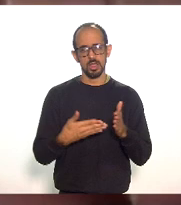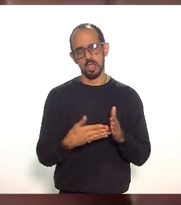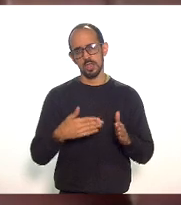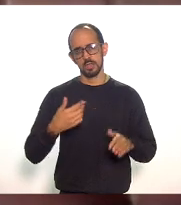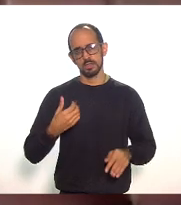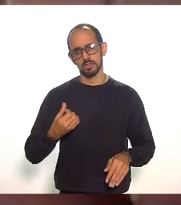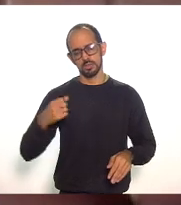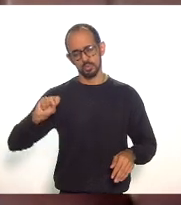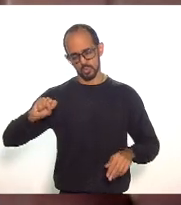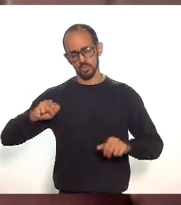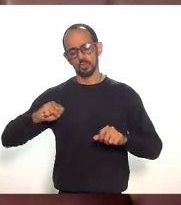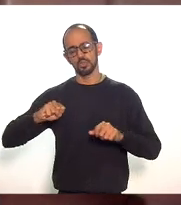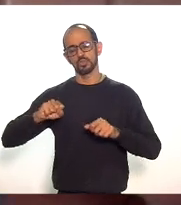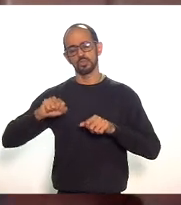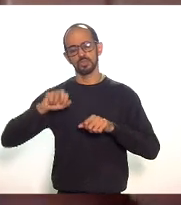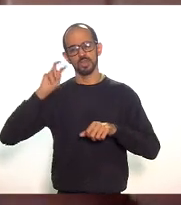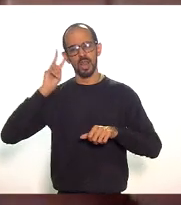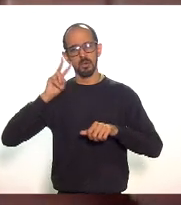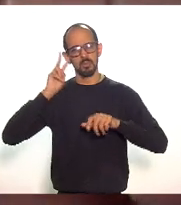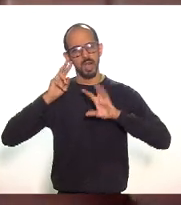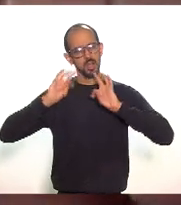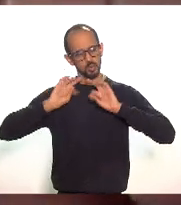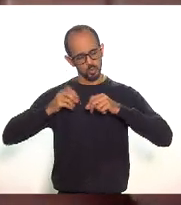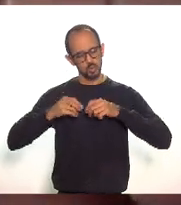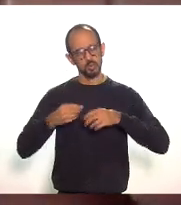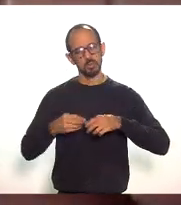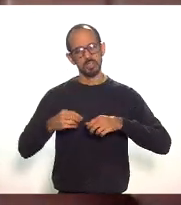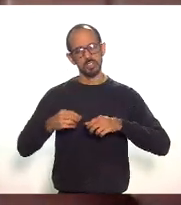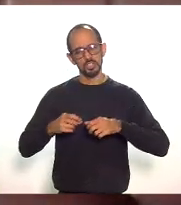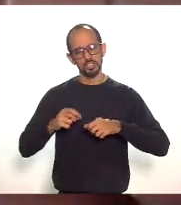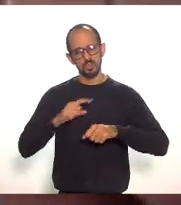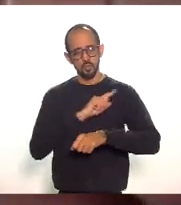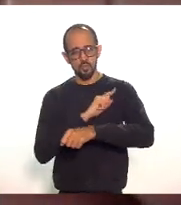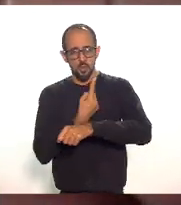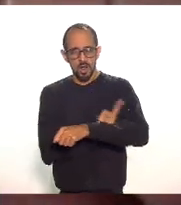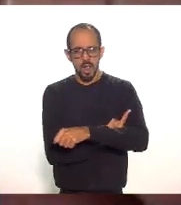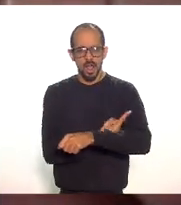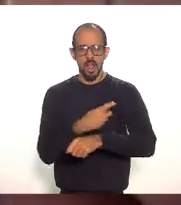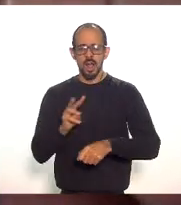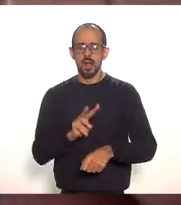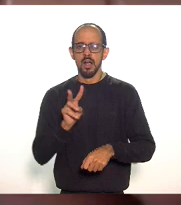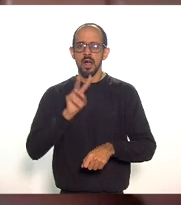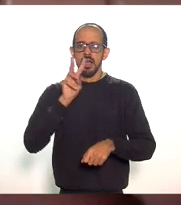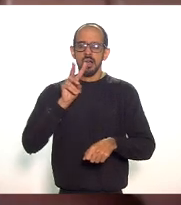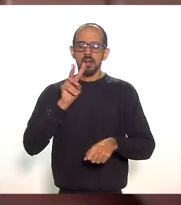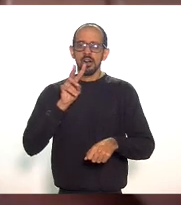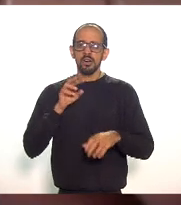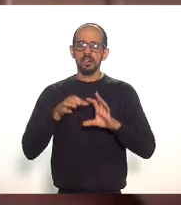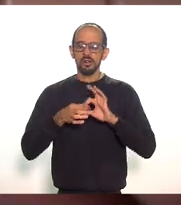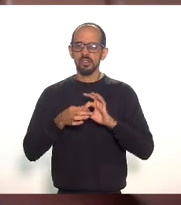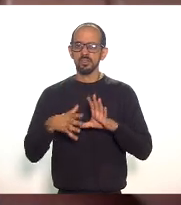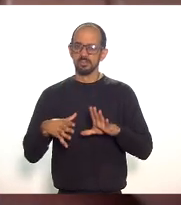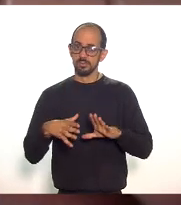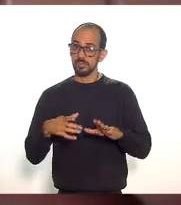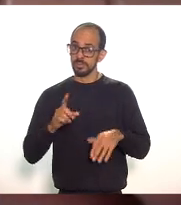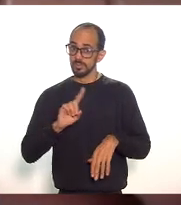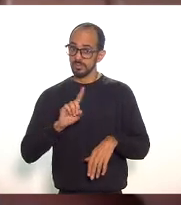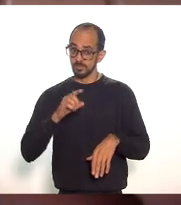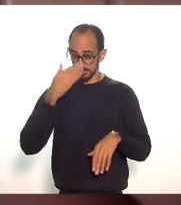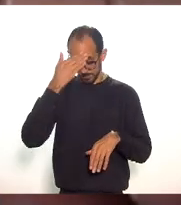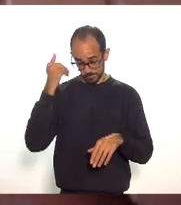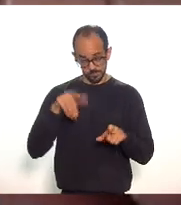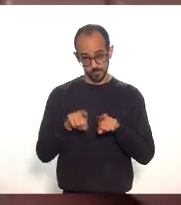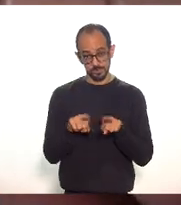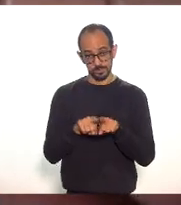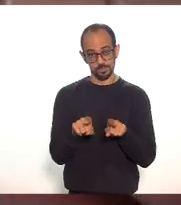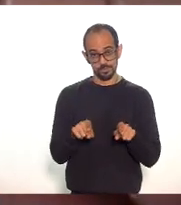que a gente fortaleça os valores democráticos, para que não se esqueça que ainda hoje figuras, inclusive